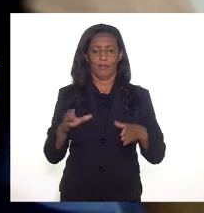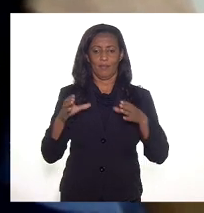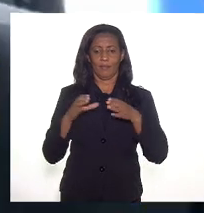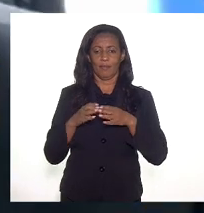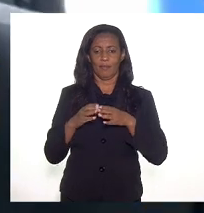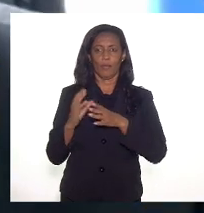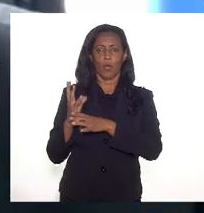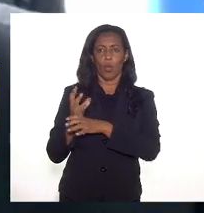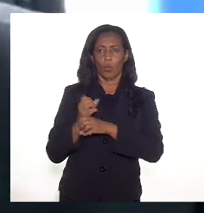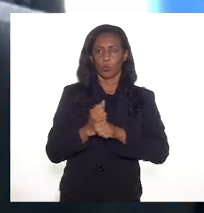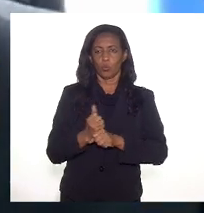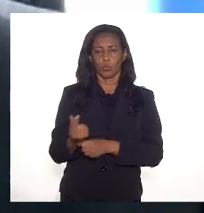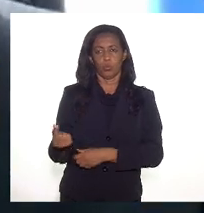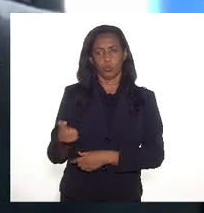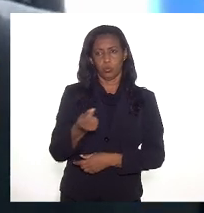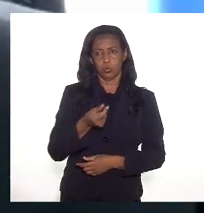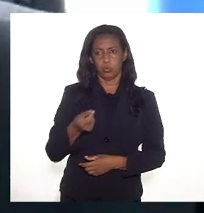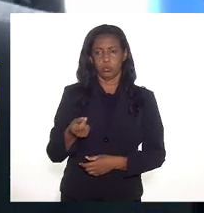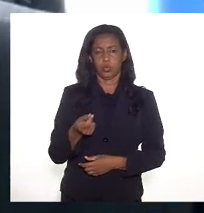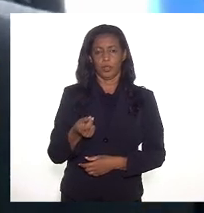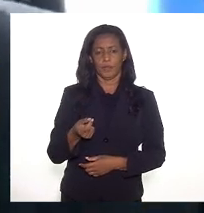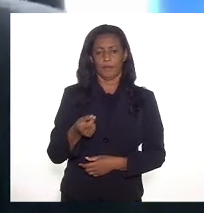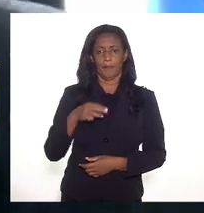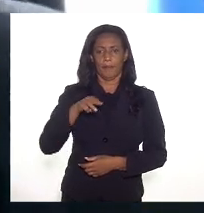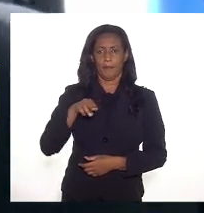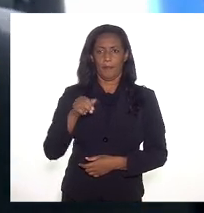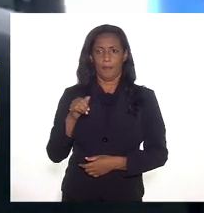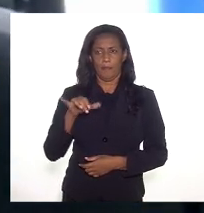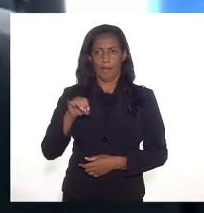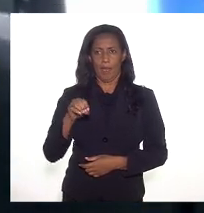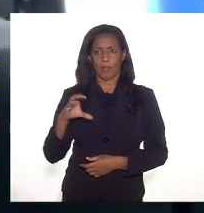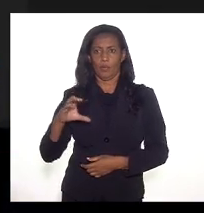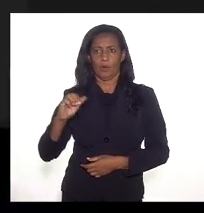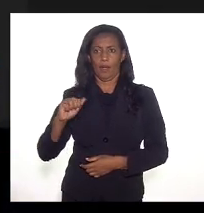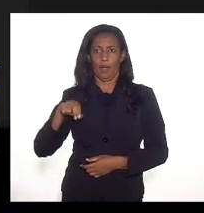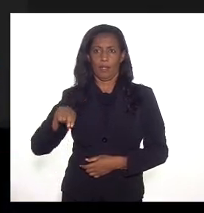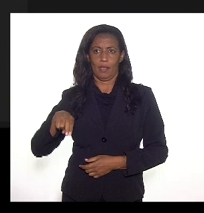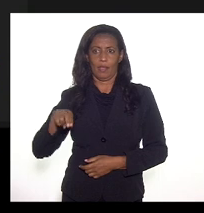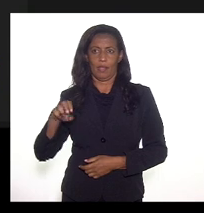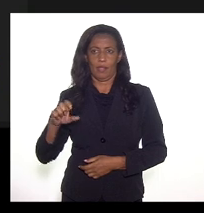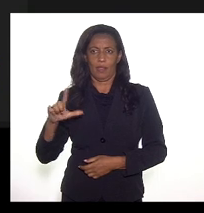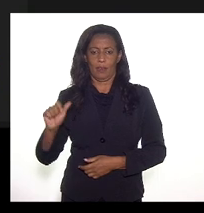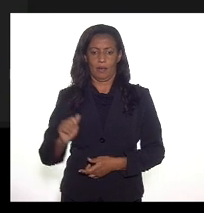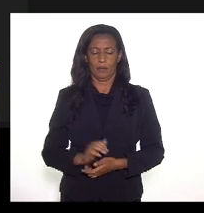de Orçamento e Finanças, deputado Márcio Canella.